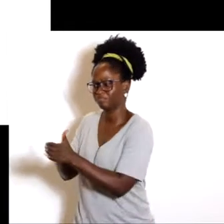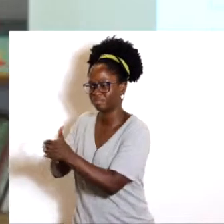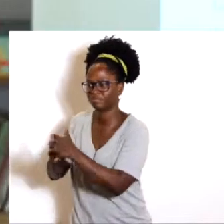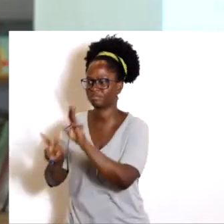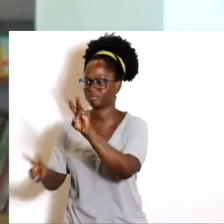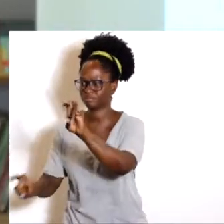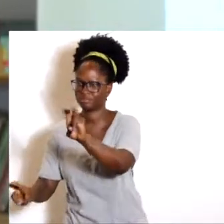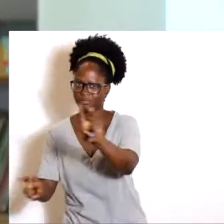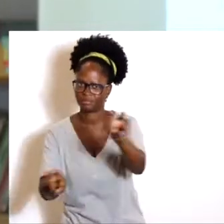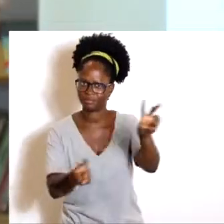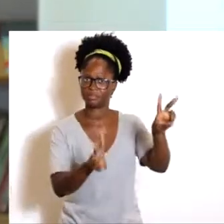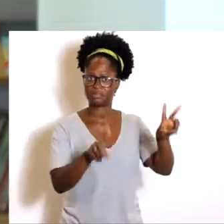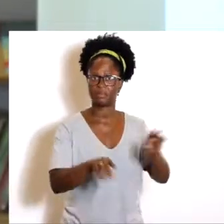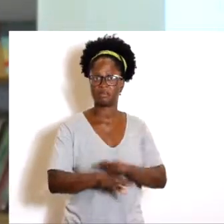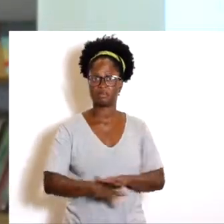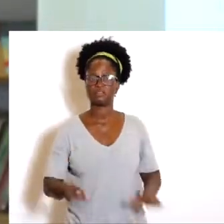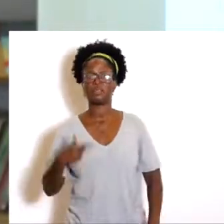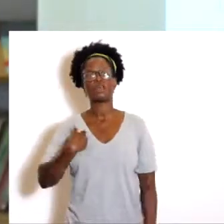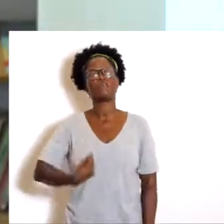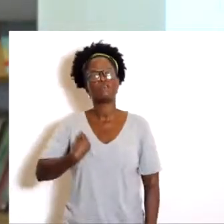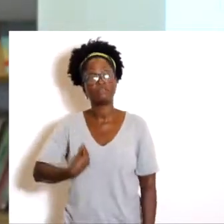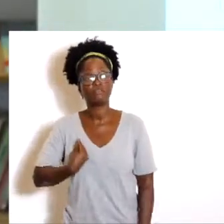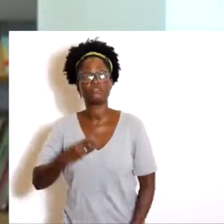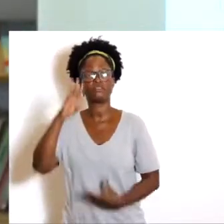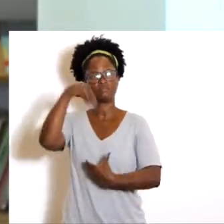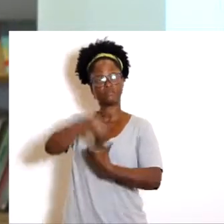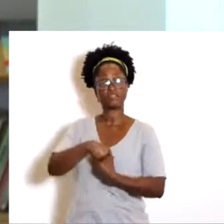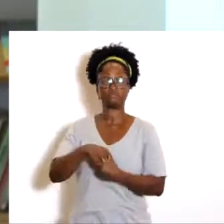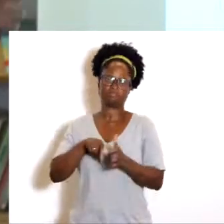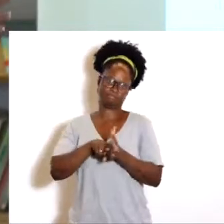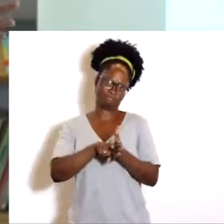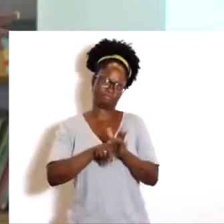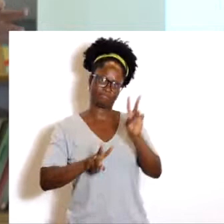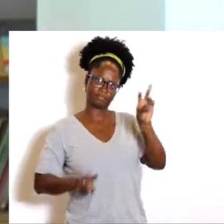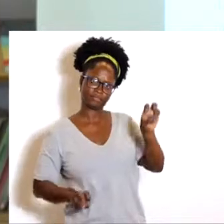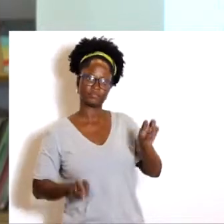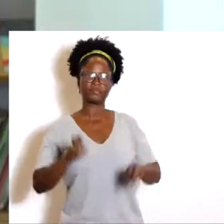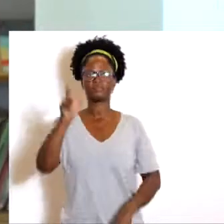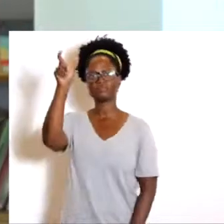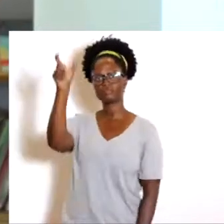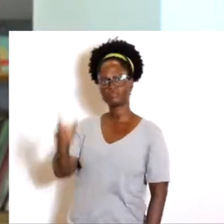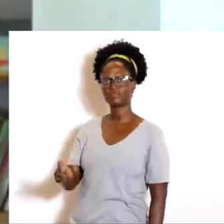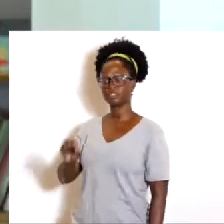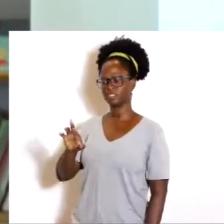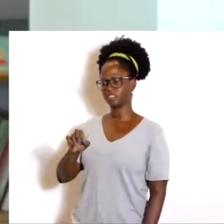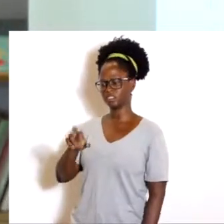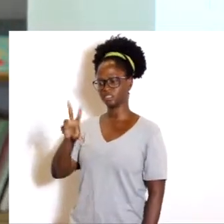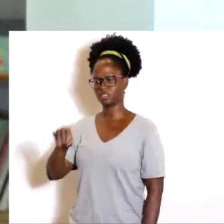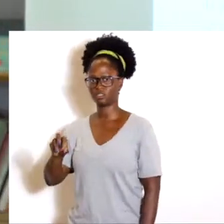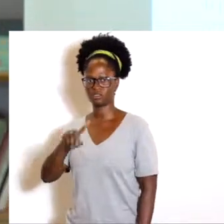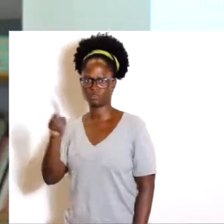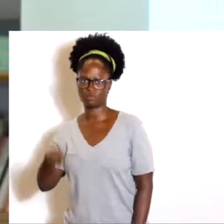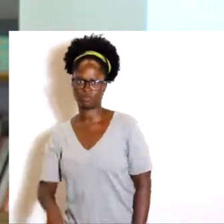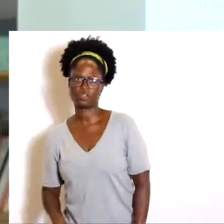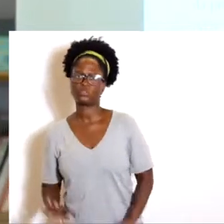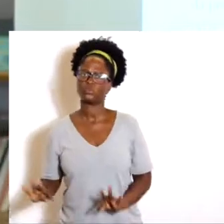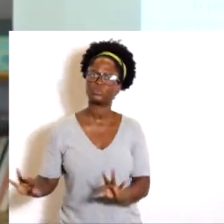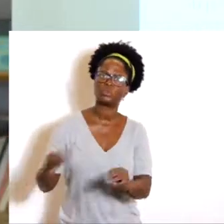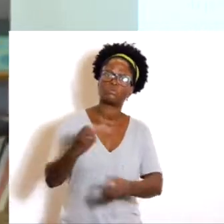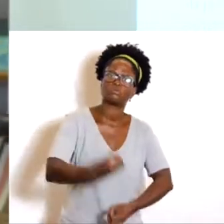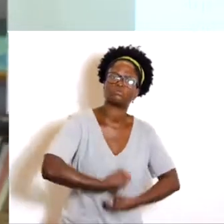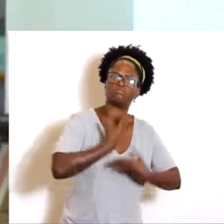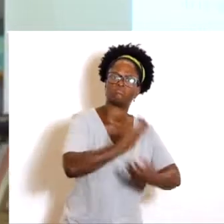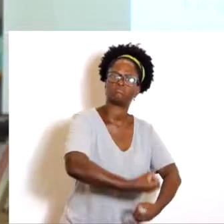tema é isso eu vivo dentro do tema sujeito como sérgio vaz como todos esses poetas